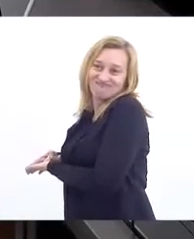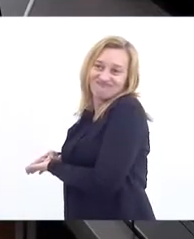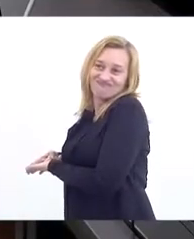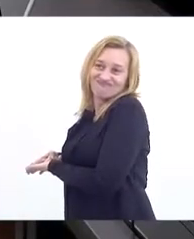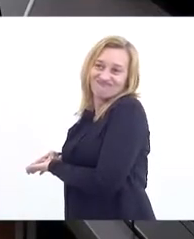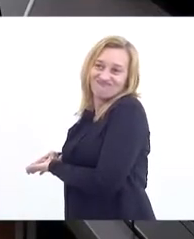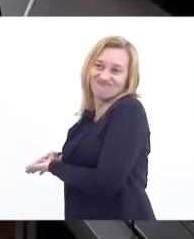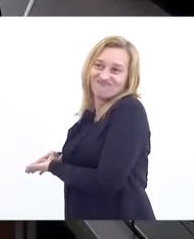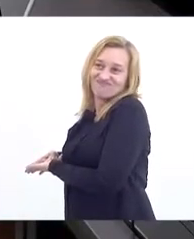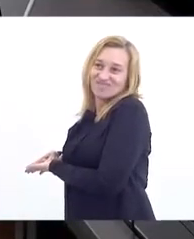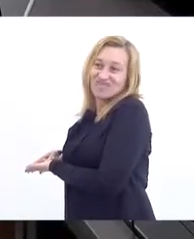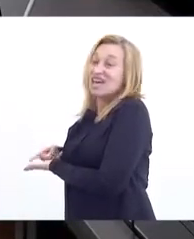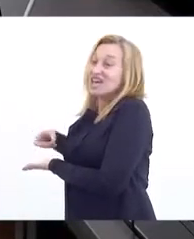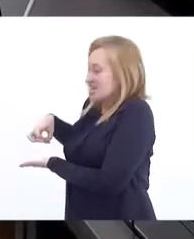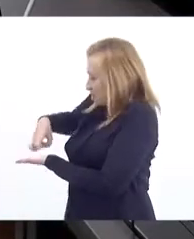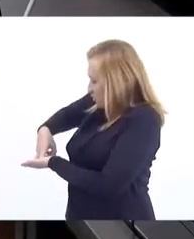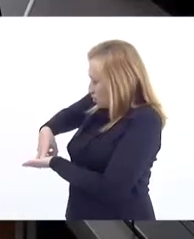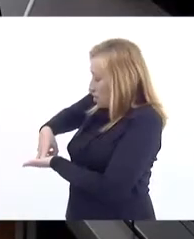levanta.